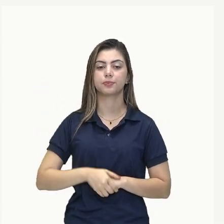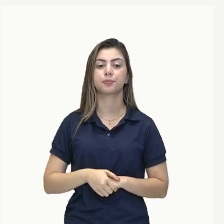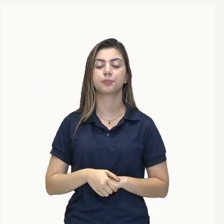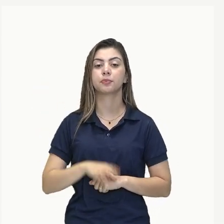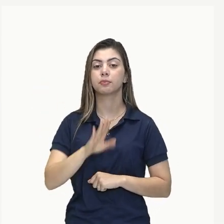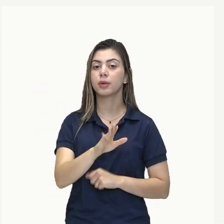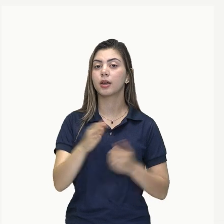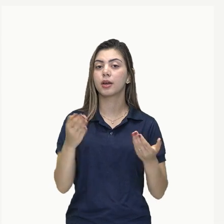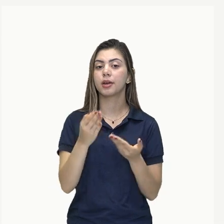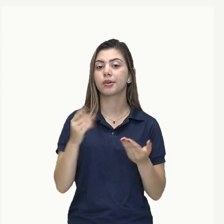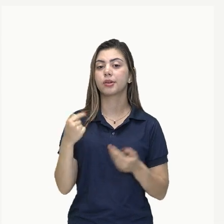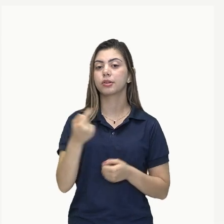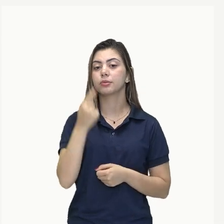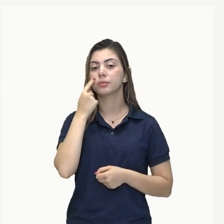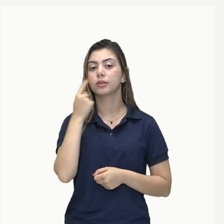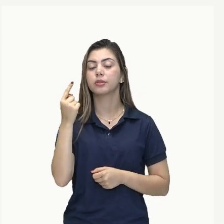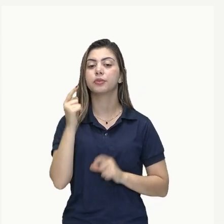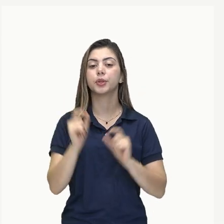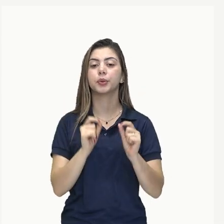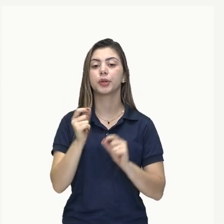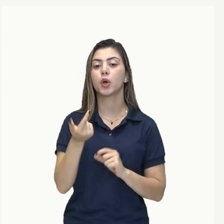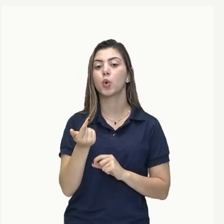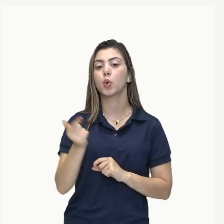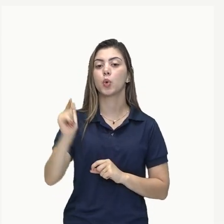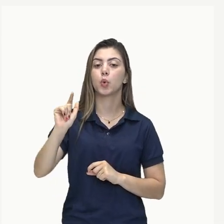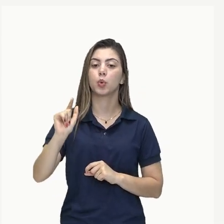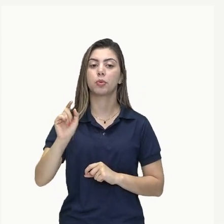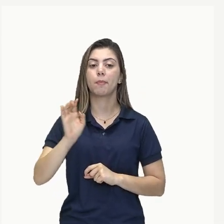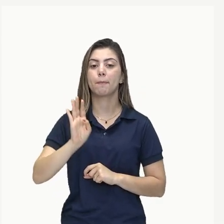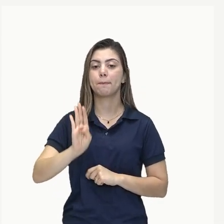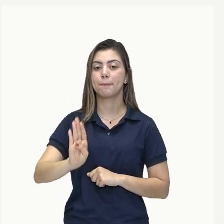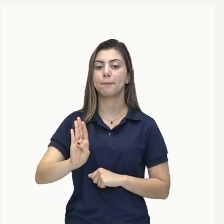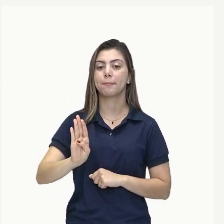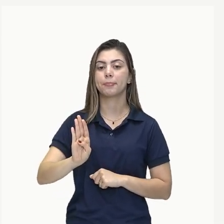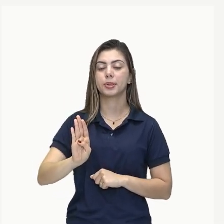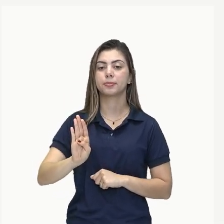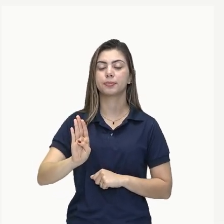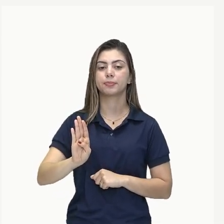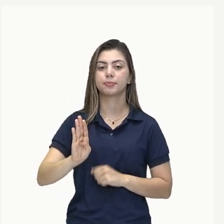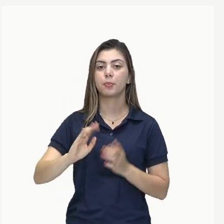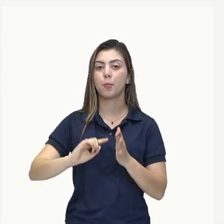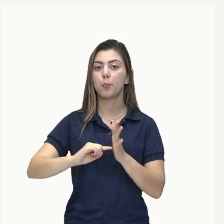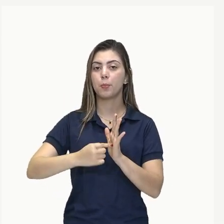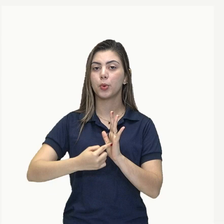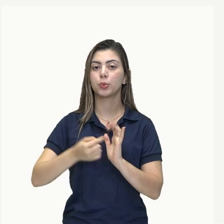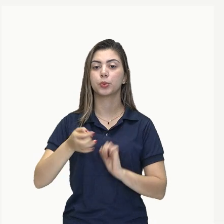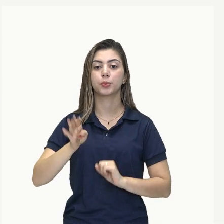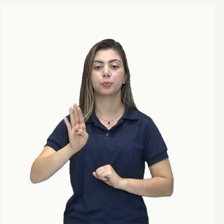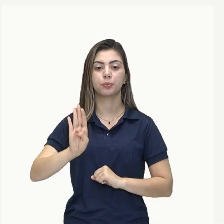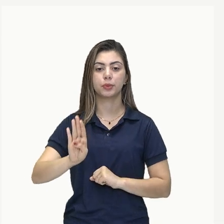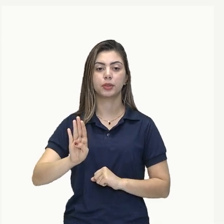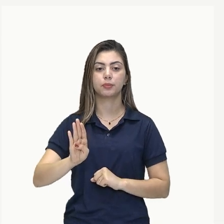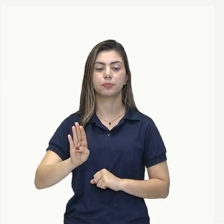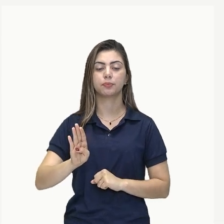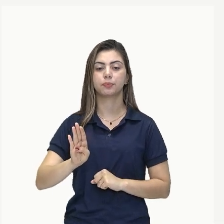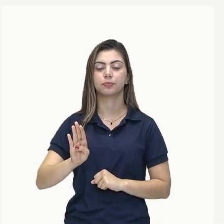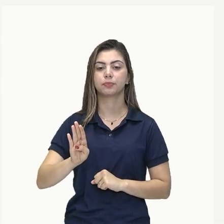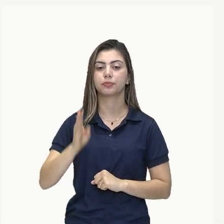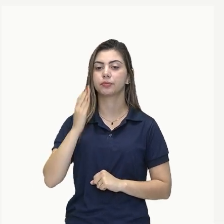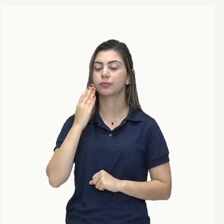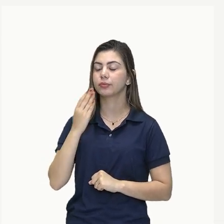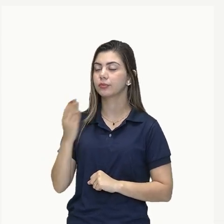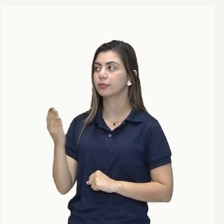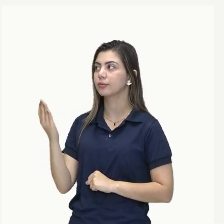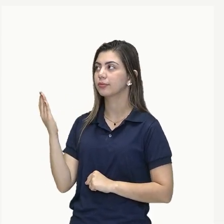verificar agora o par ordenado do ponto B. Vamos escrever aqui, então, o